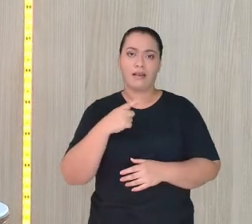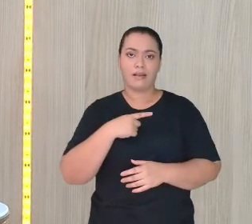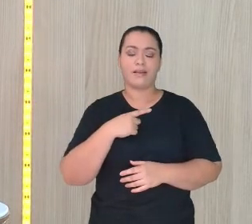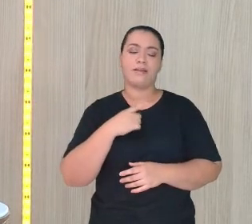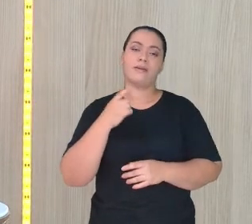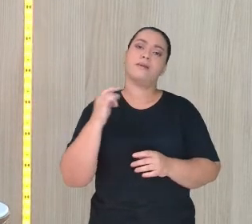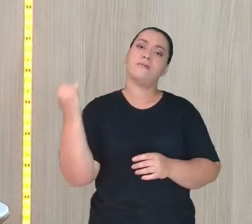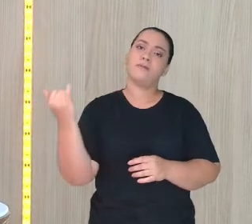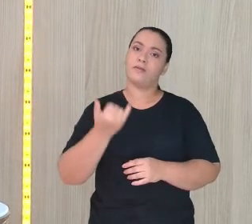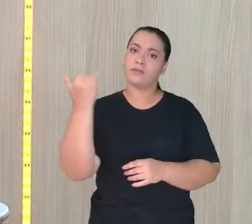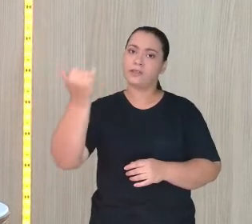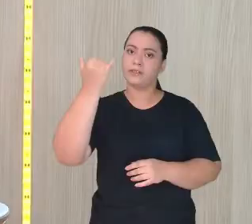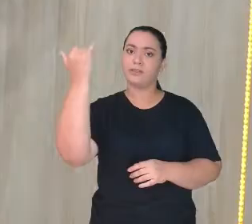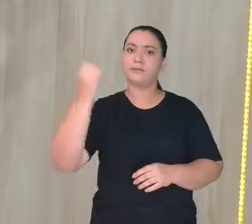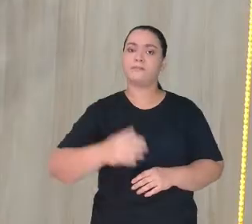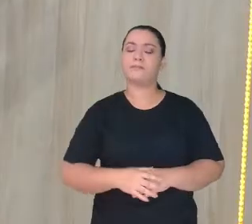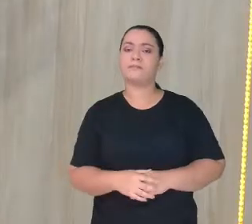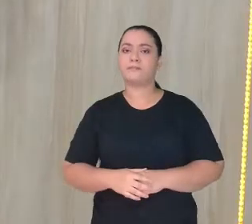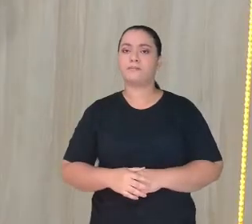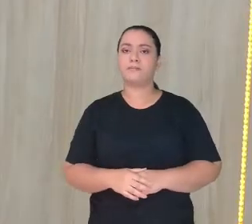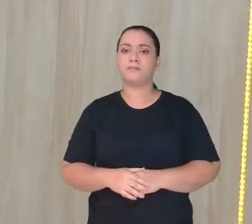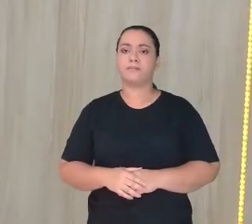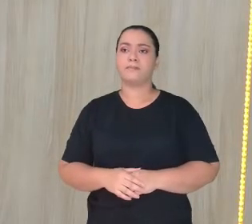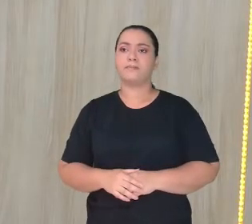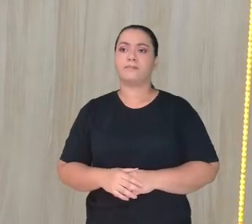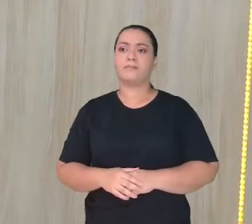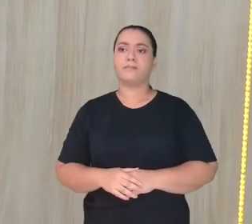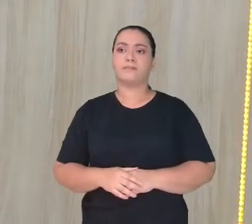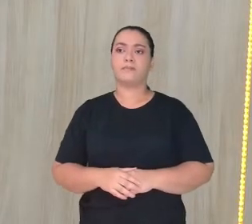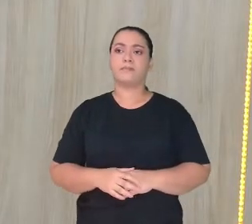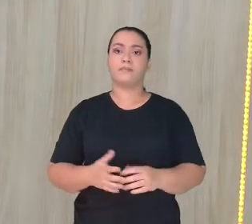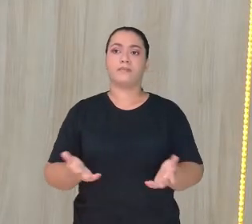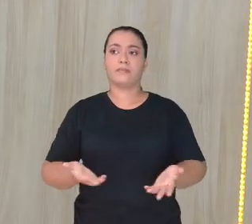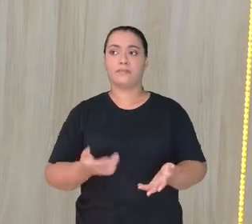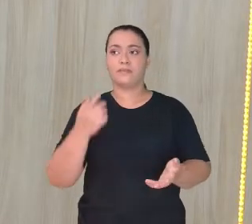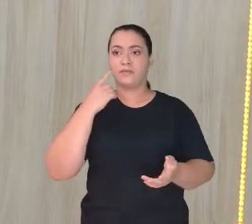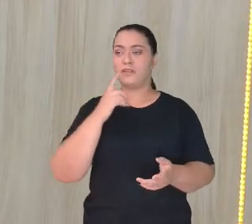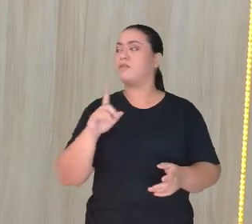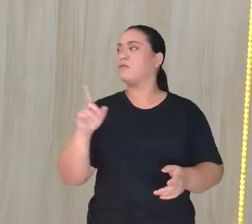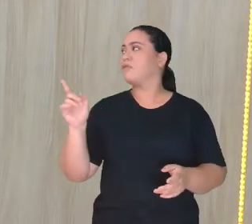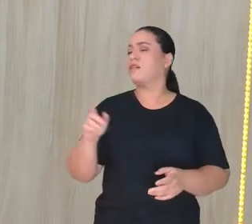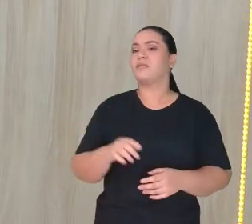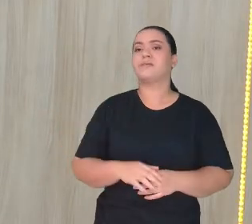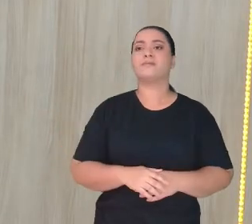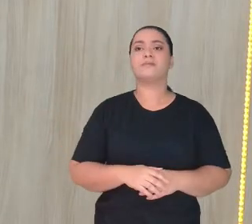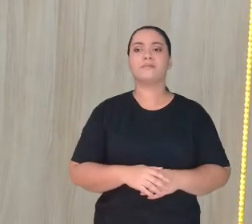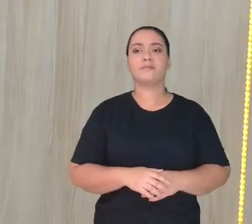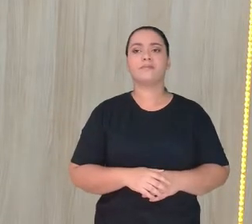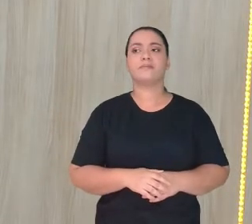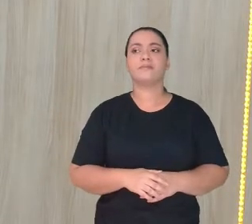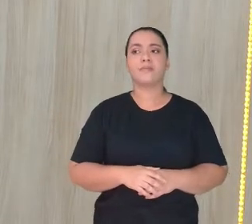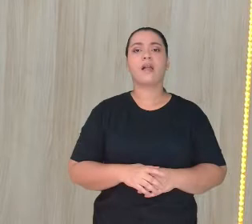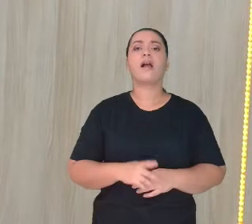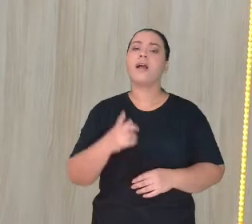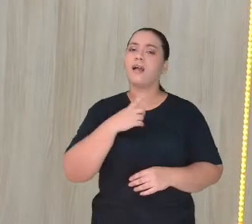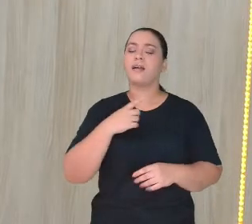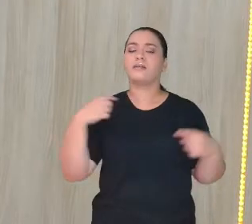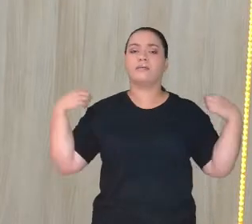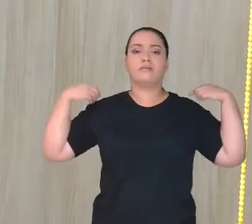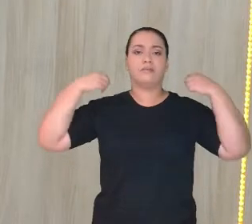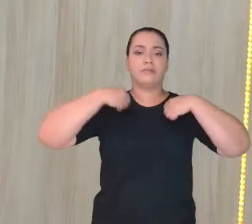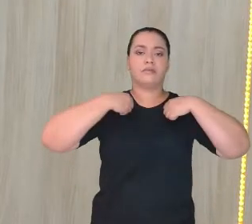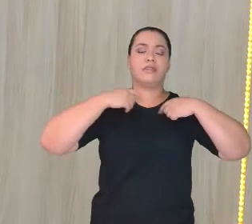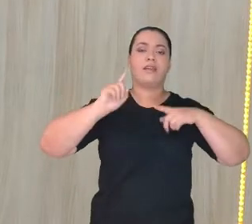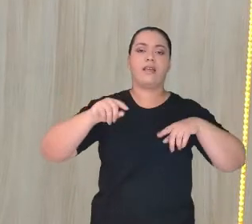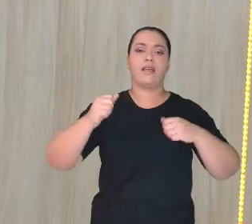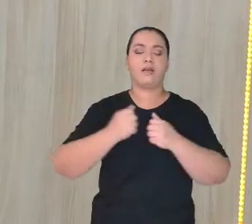gente? Exatamente. E aí, voltando aqui para a capa, que eu realmente esqueci de destacar, e aí a gente tem o quê? A capa exatamente